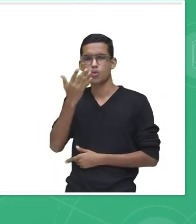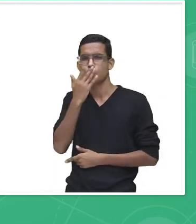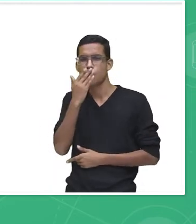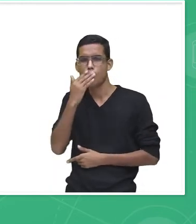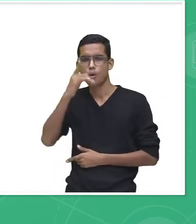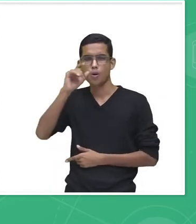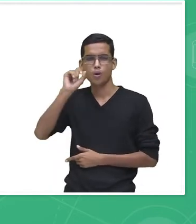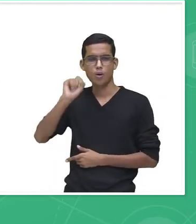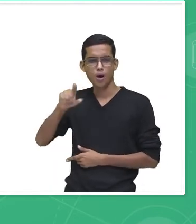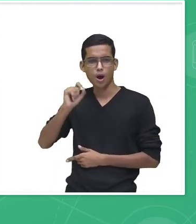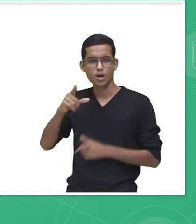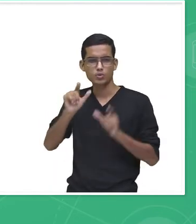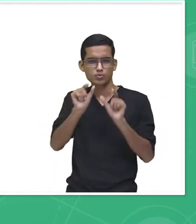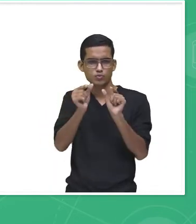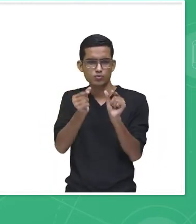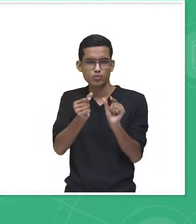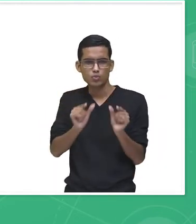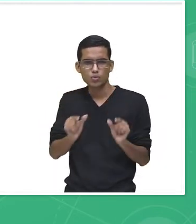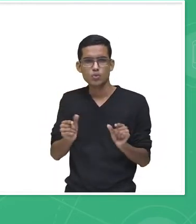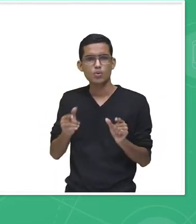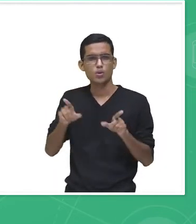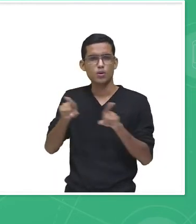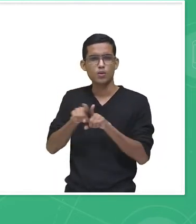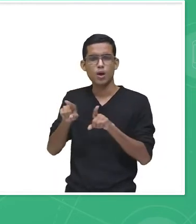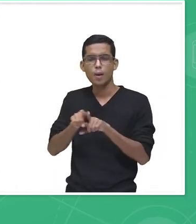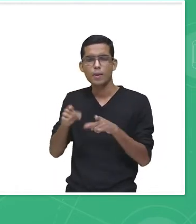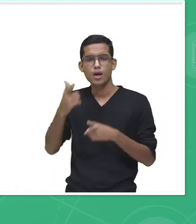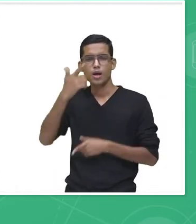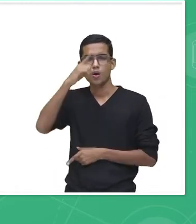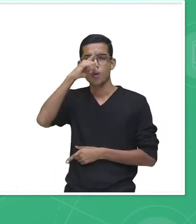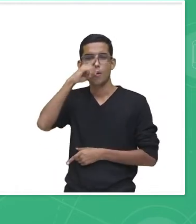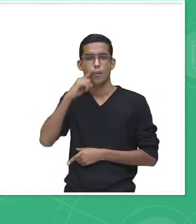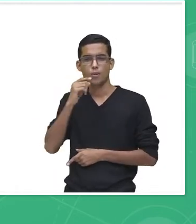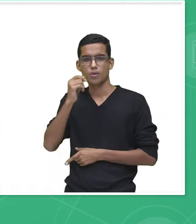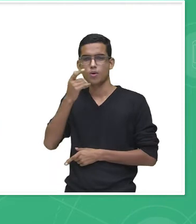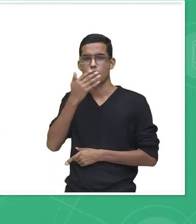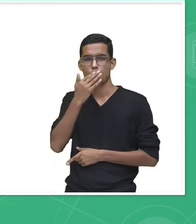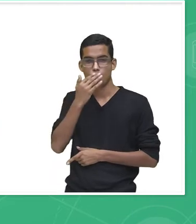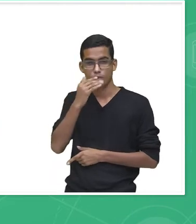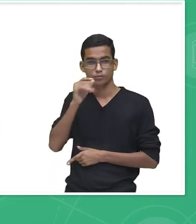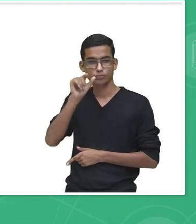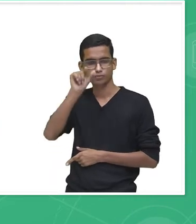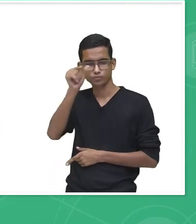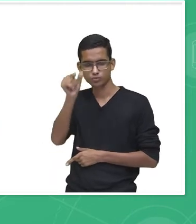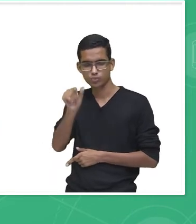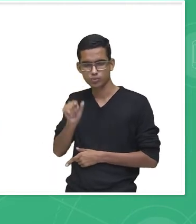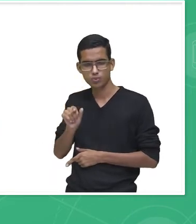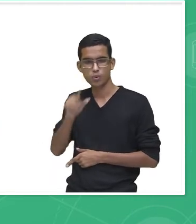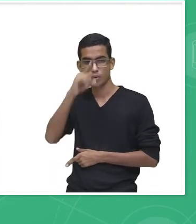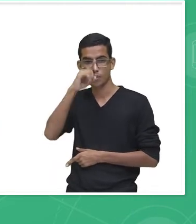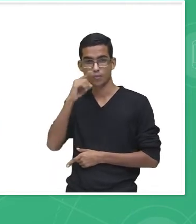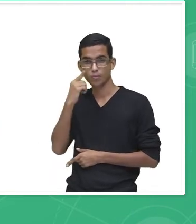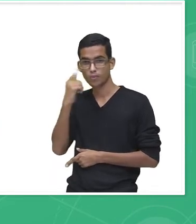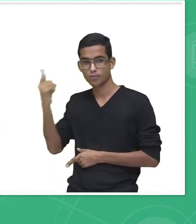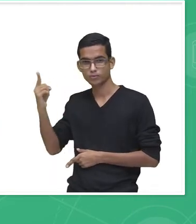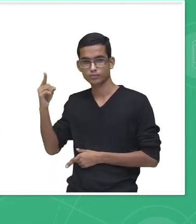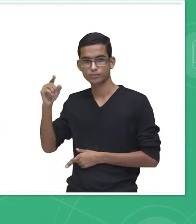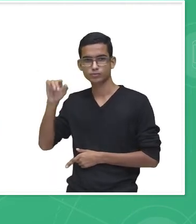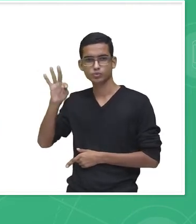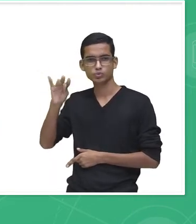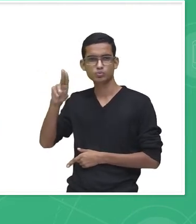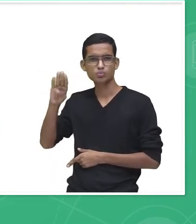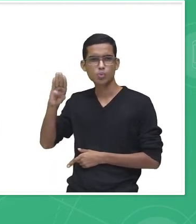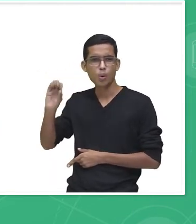principal proximal o digital então aqui vai acontecer reabsorção ali da água quando for